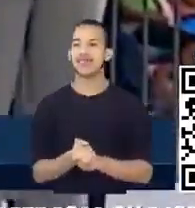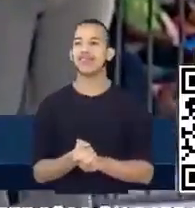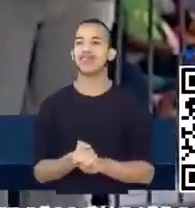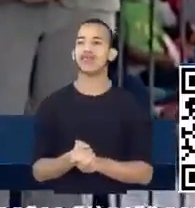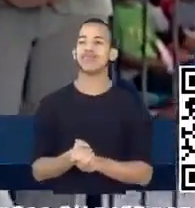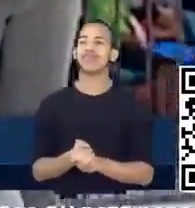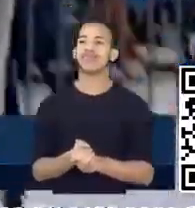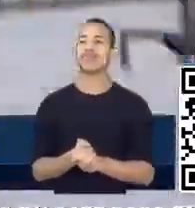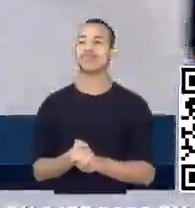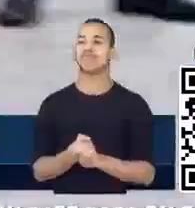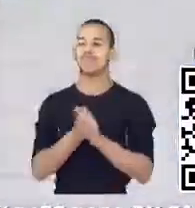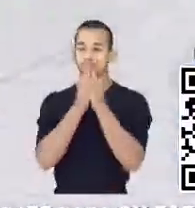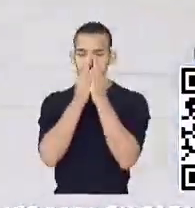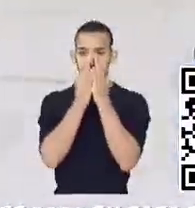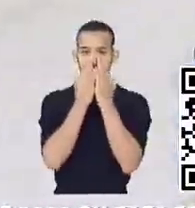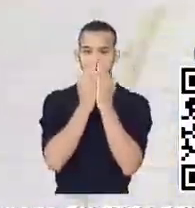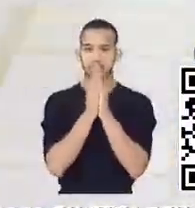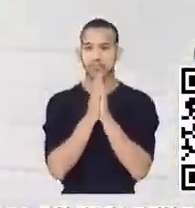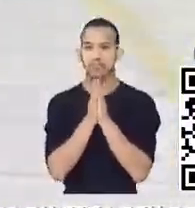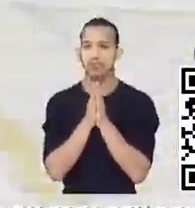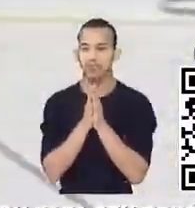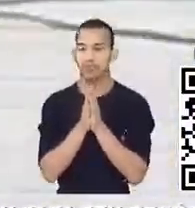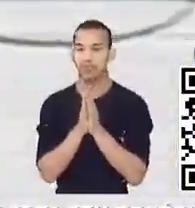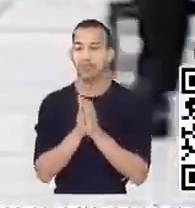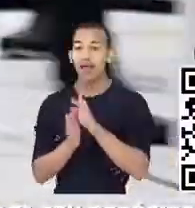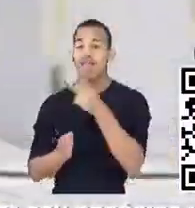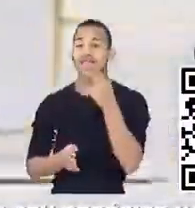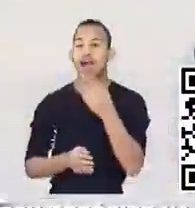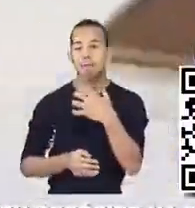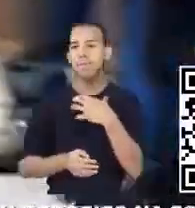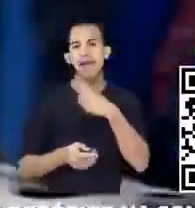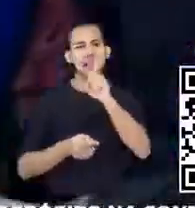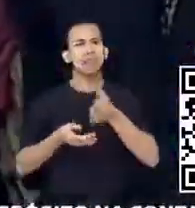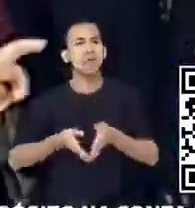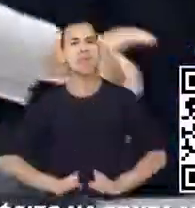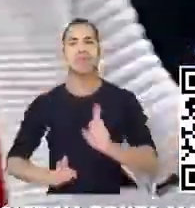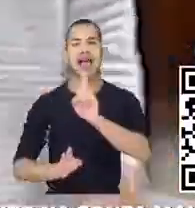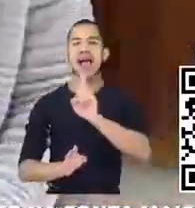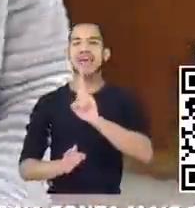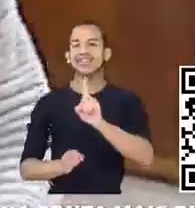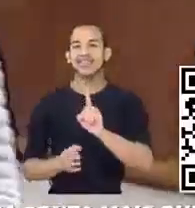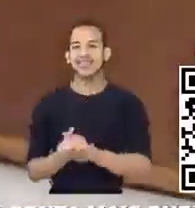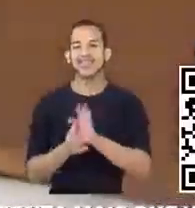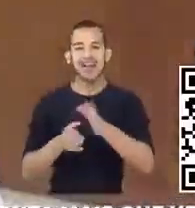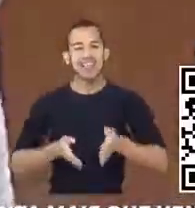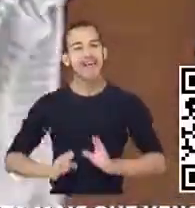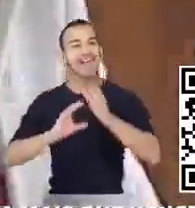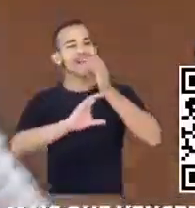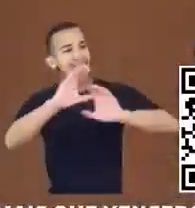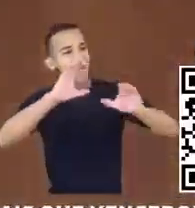falam? Rapaz, ô filhinha, diz que baiano não nasce estreia, porque já nasce, né? Cantando, já